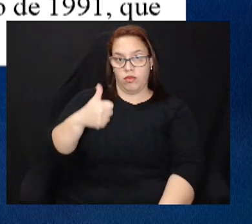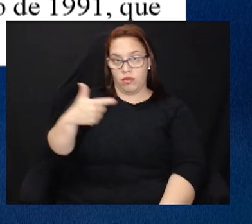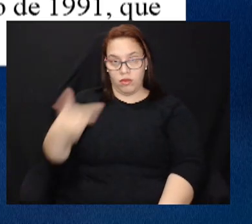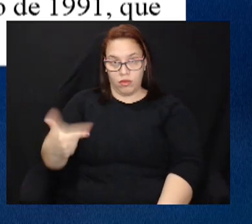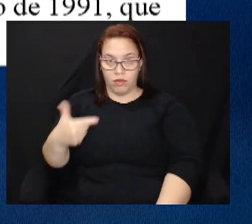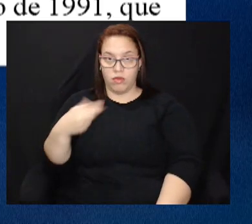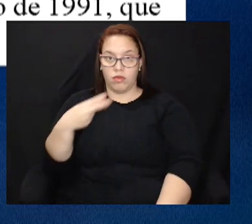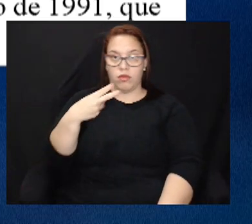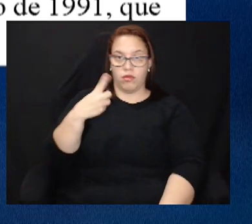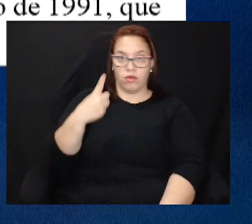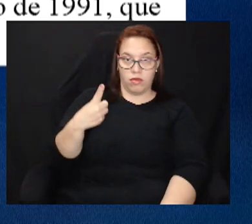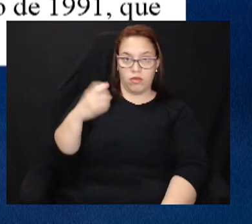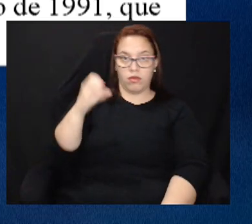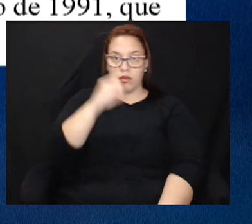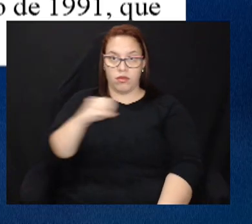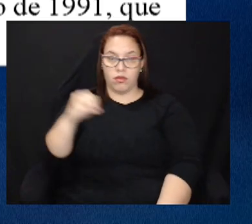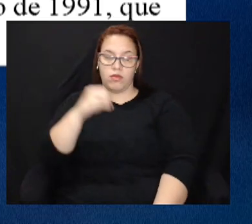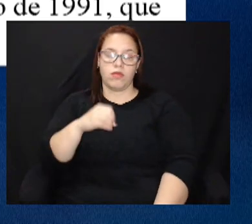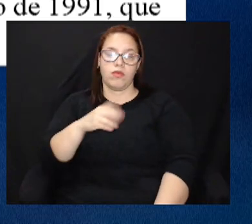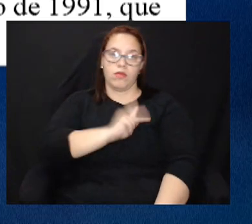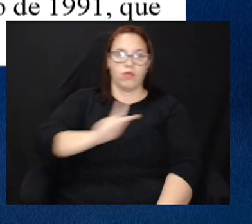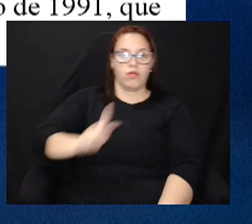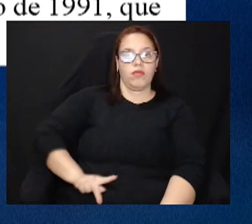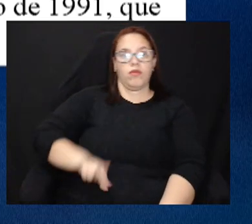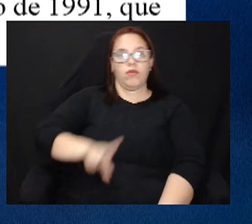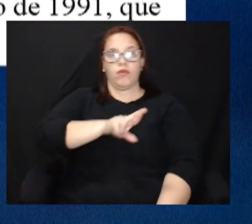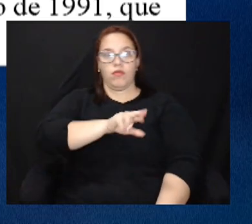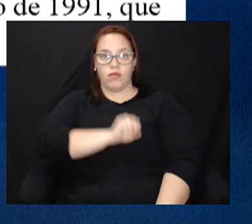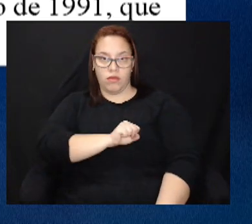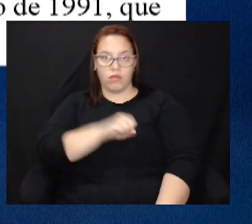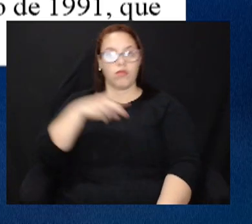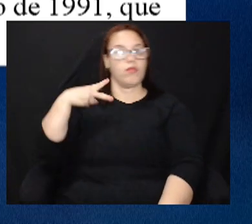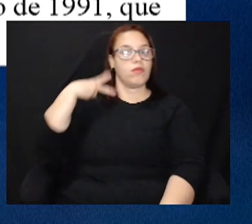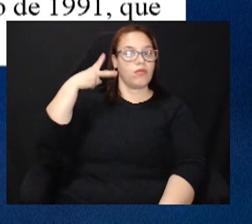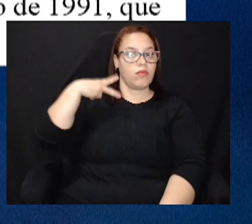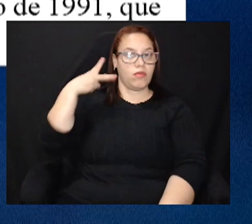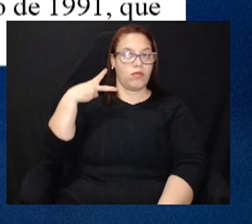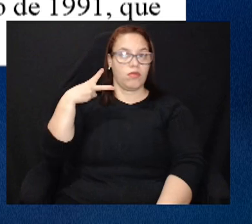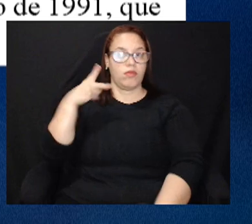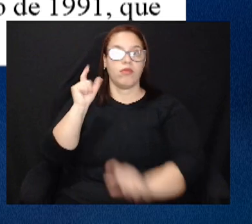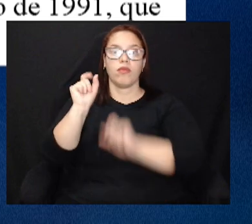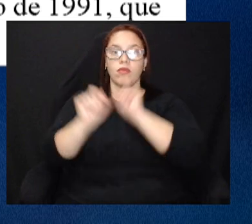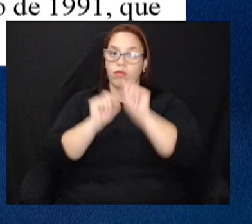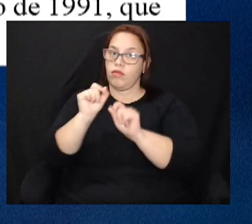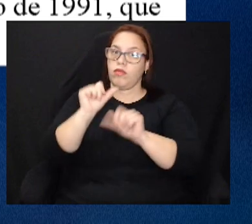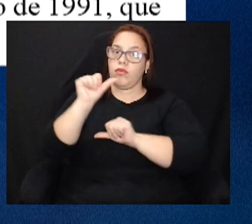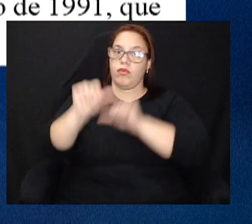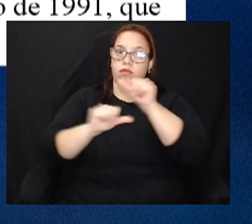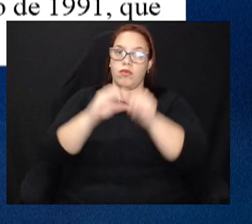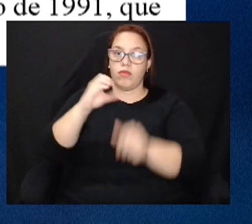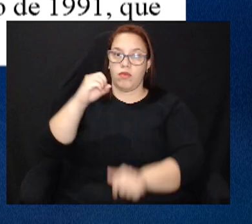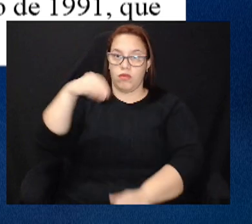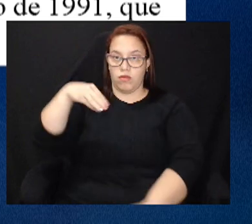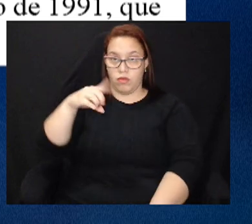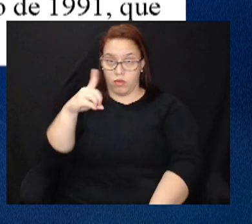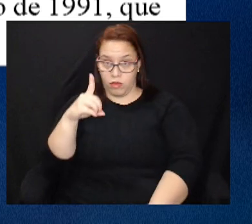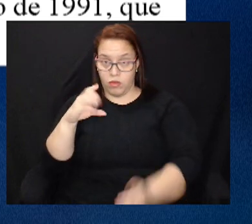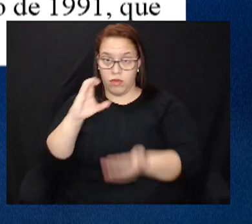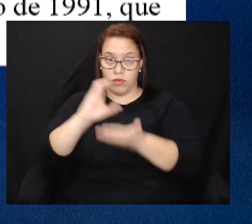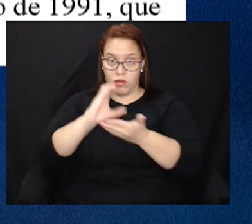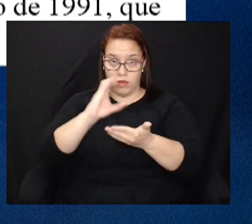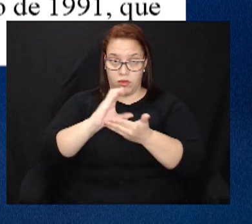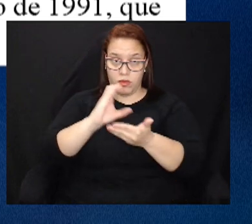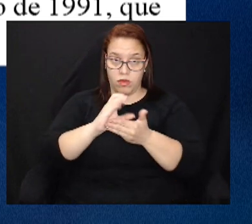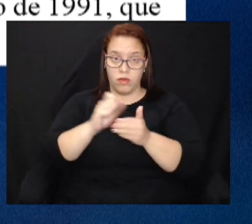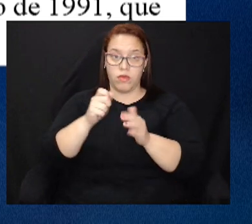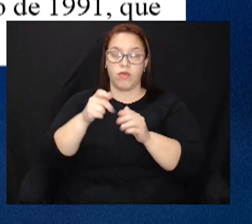16.812, de autoria do presidente da Câmara Municipal, o vereador Luiz Rossini, que altera o COMAD, o Conselho Municipal de Política